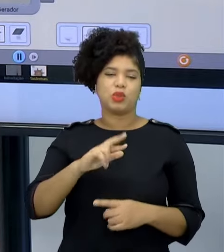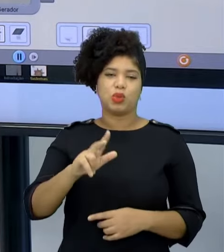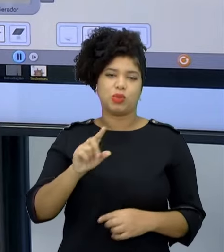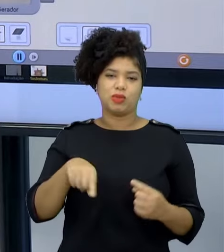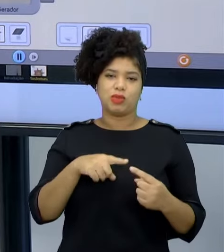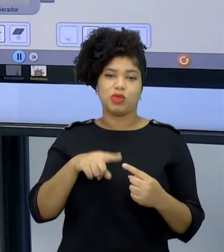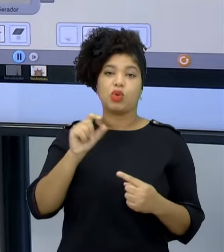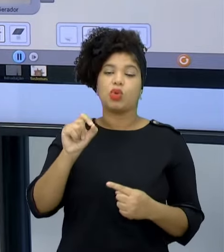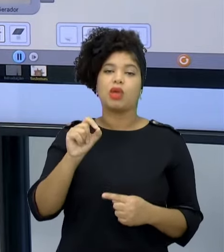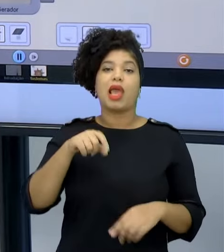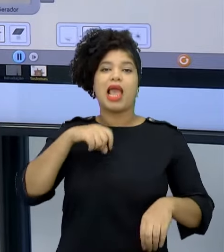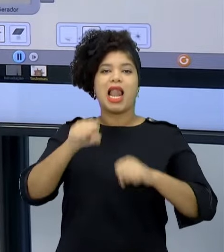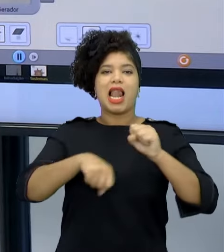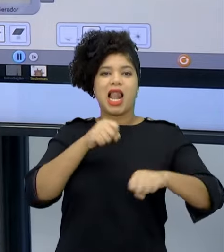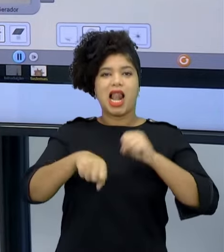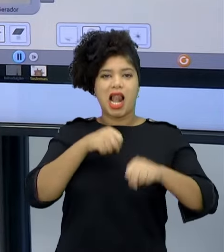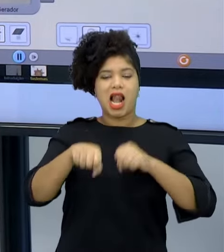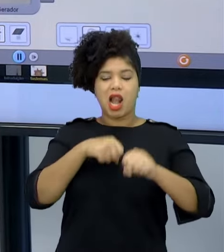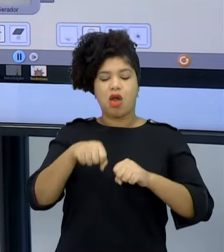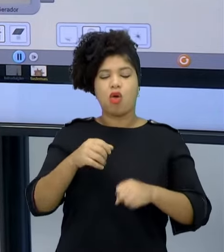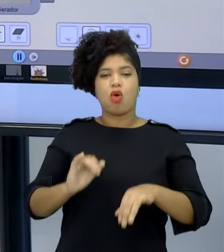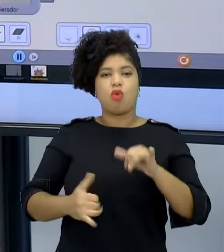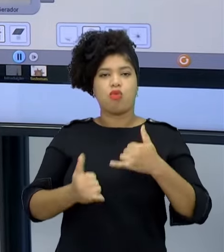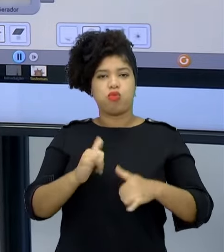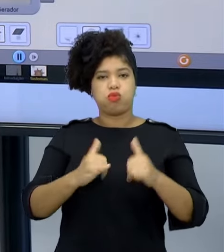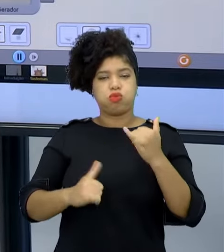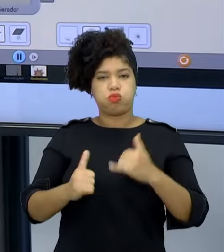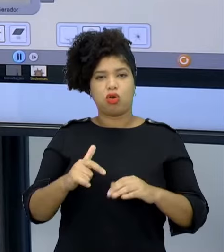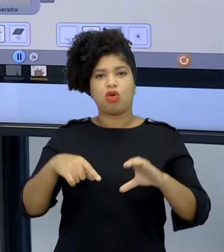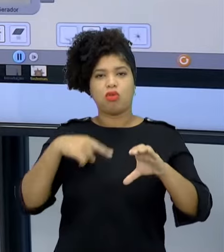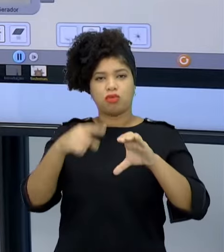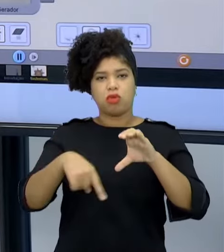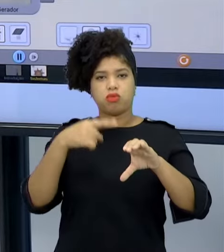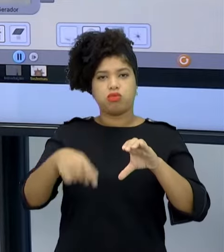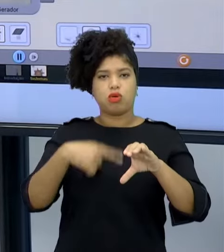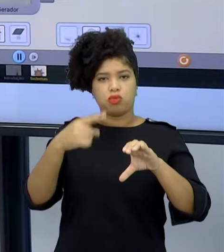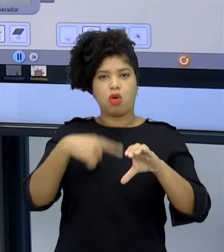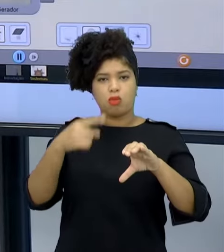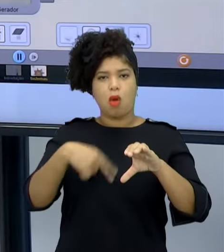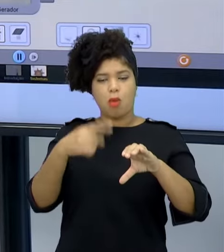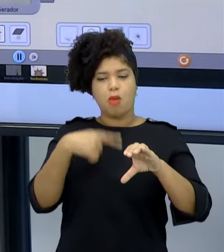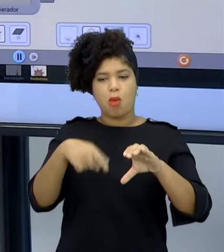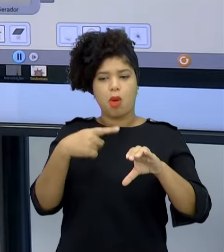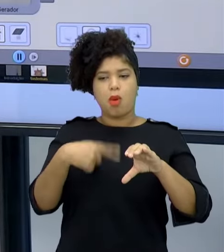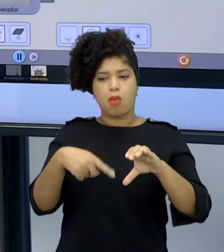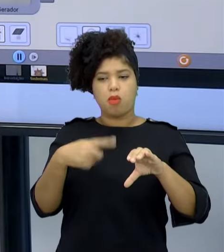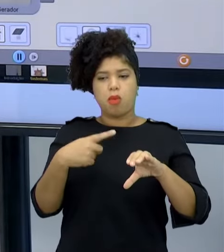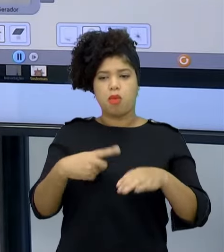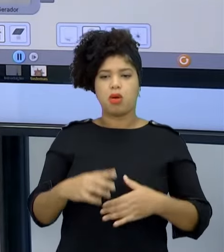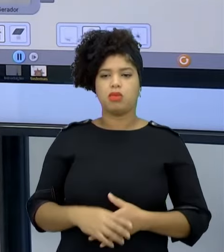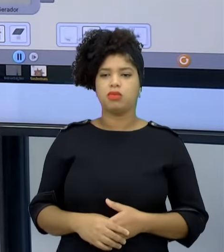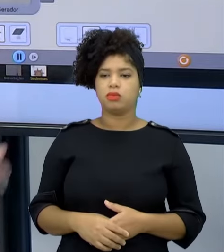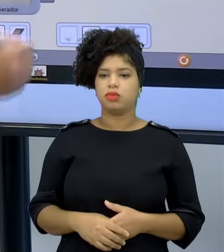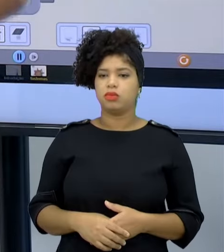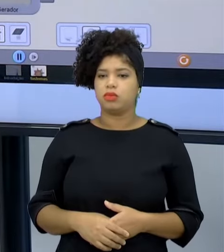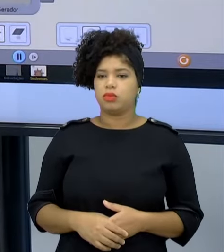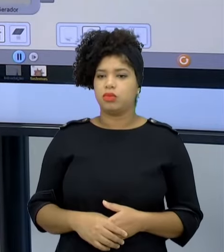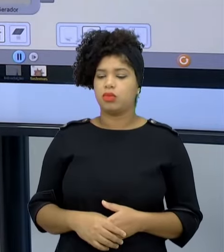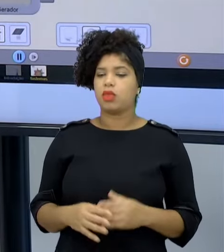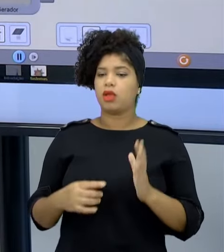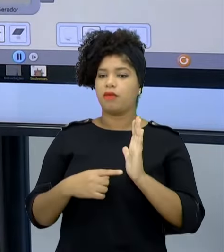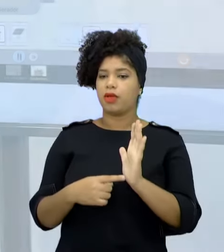aqui no sistema é energia mecânica rotacional, é de fazer girar aí o sistema. Então o atrito aqui está me atrapalhando,